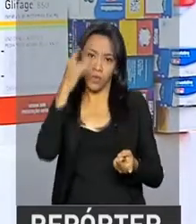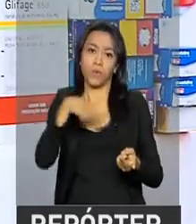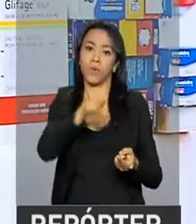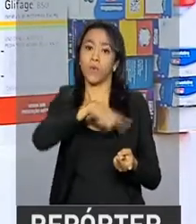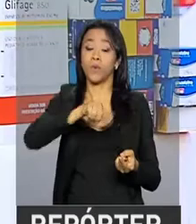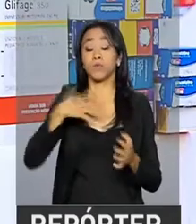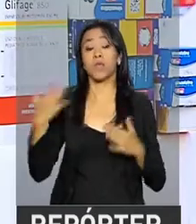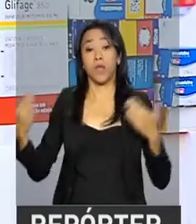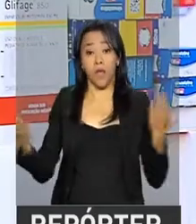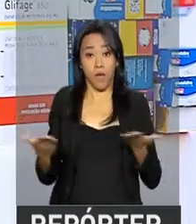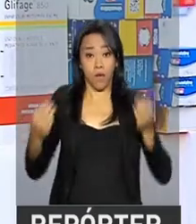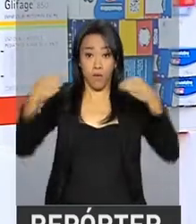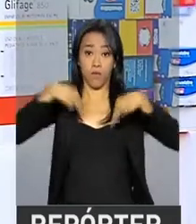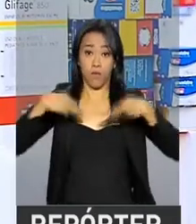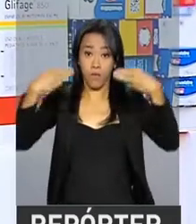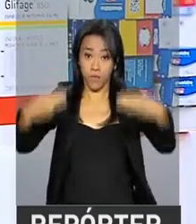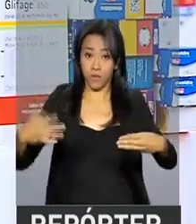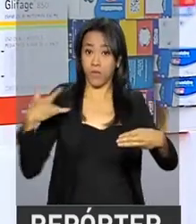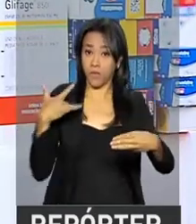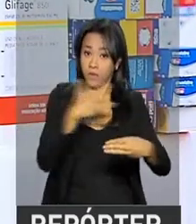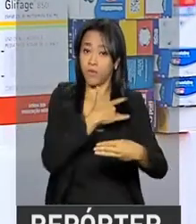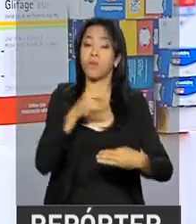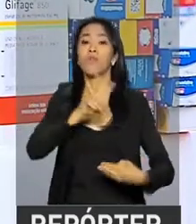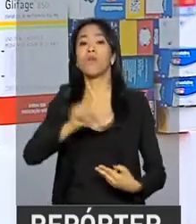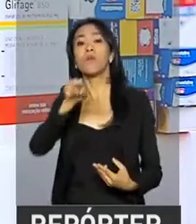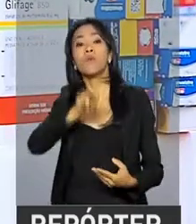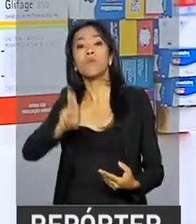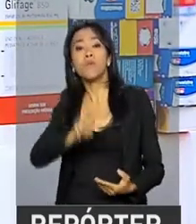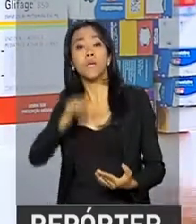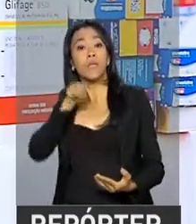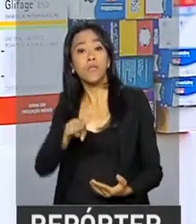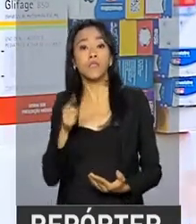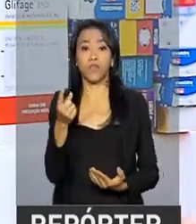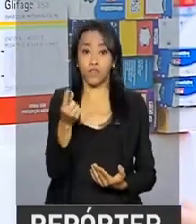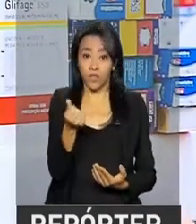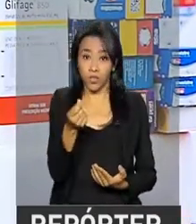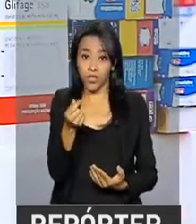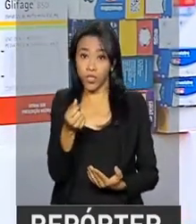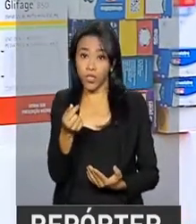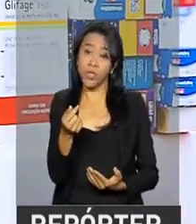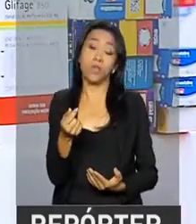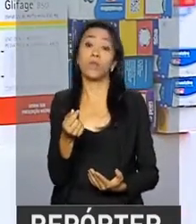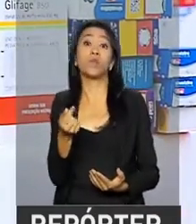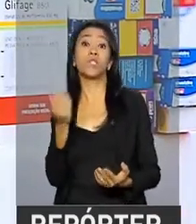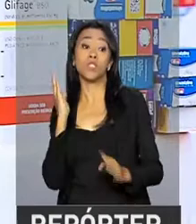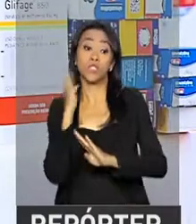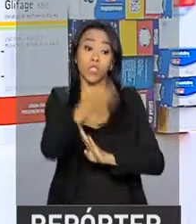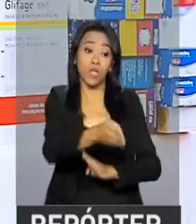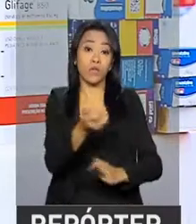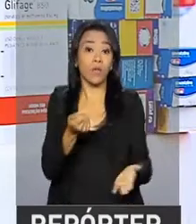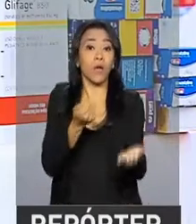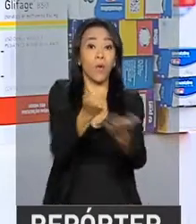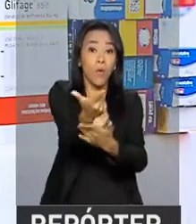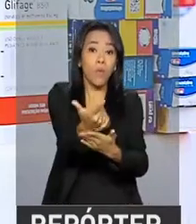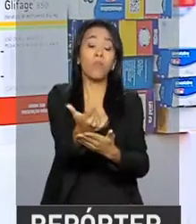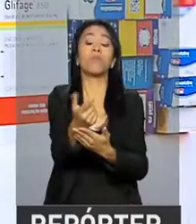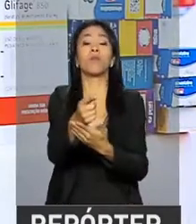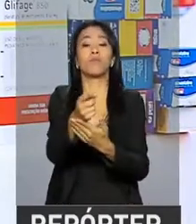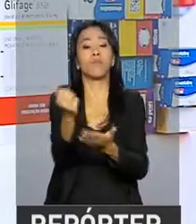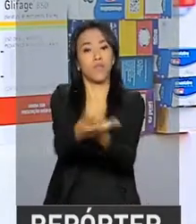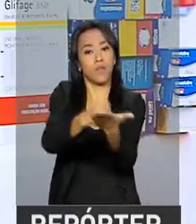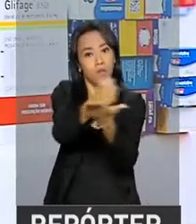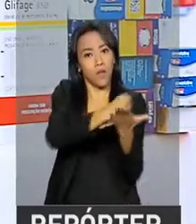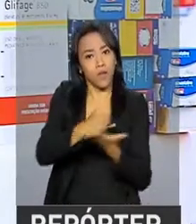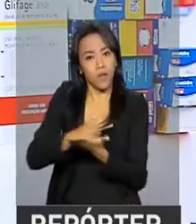o ministério da saúde vai aplicar esse recurso diretamente na compra de medicamentos fortalecendo a rede